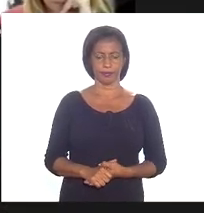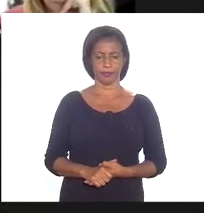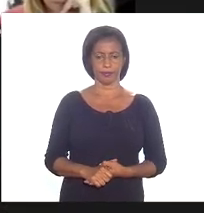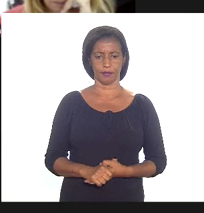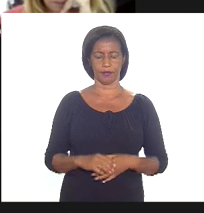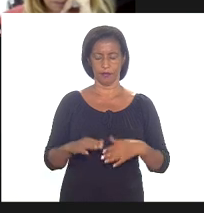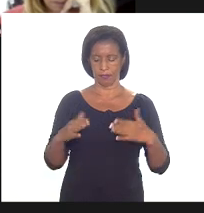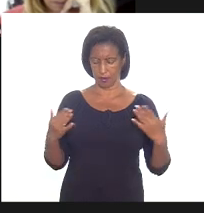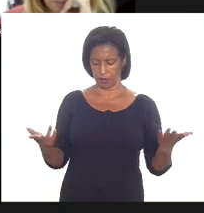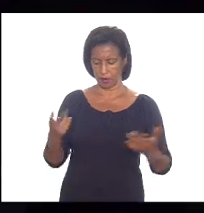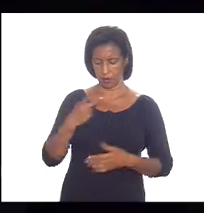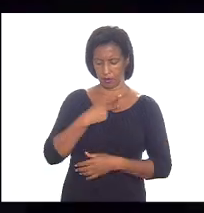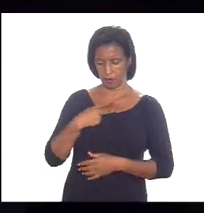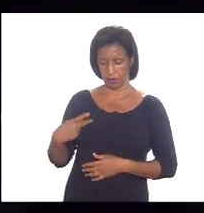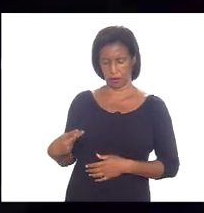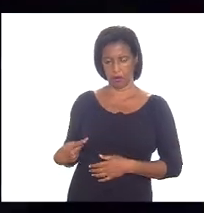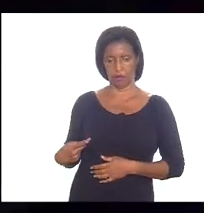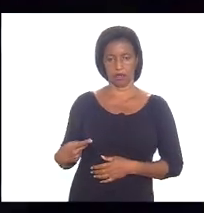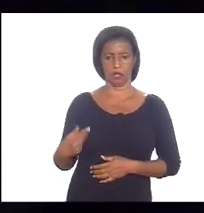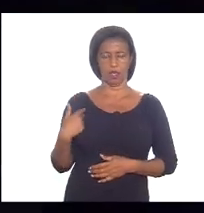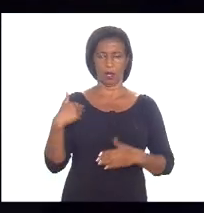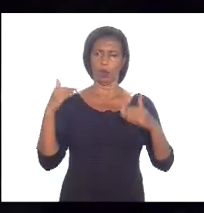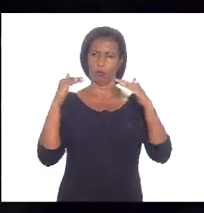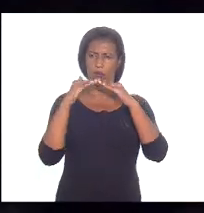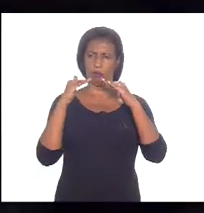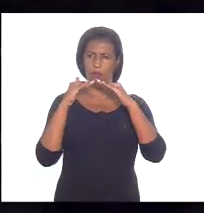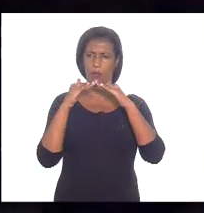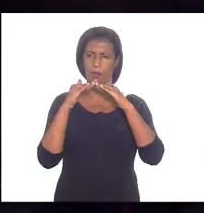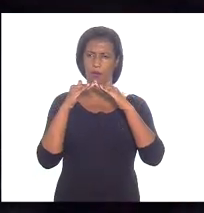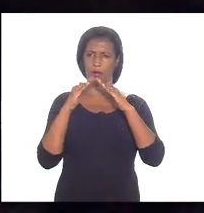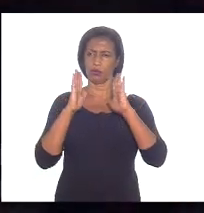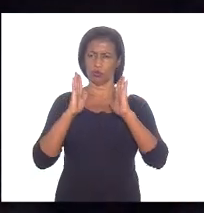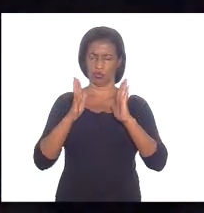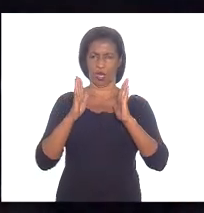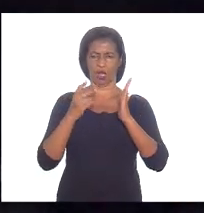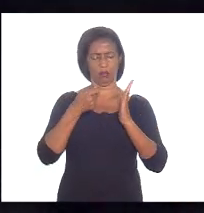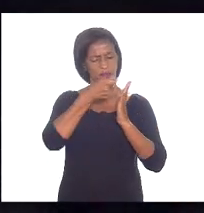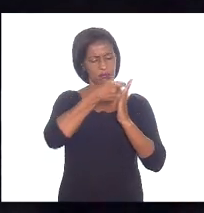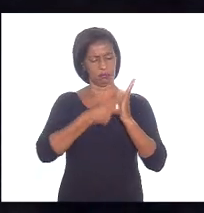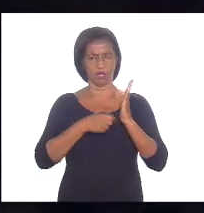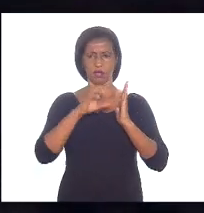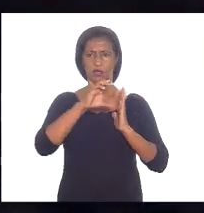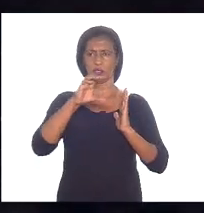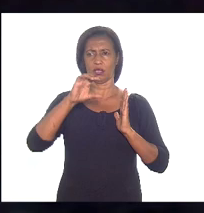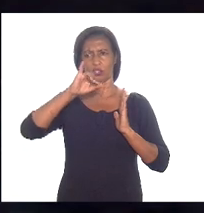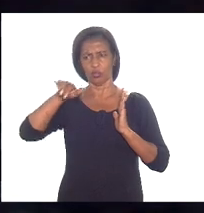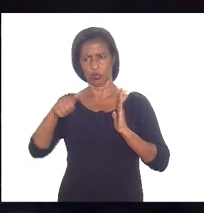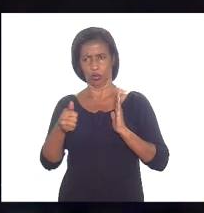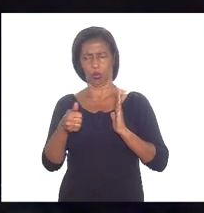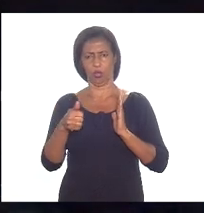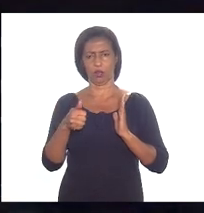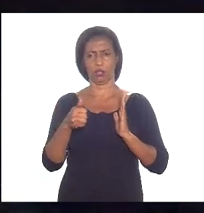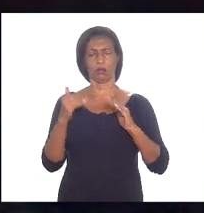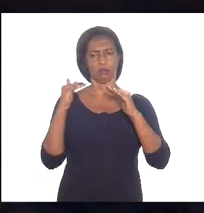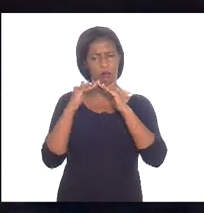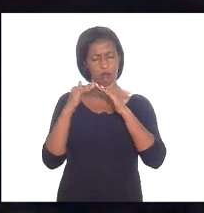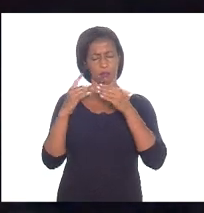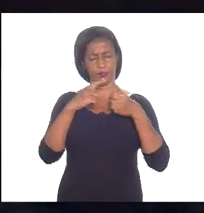Senhor presidente, eu acompanho também o parecer, né, que foi emitido já pela CCJ favorável à